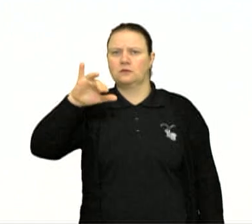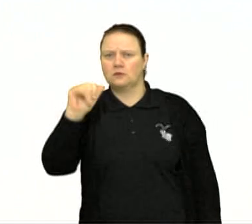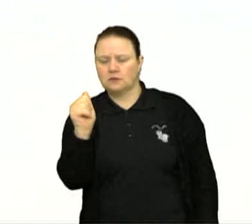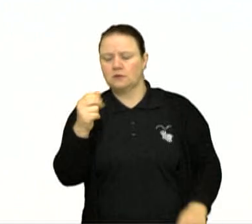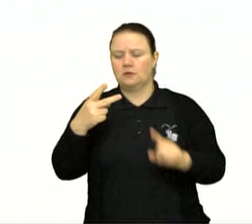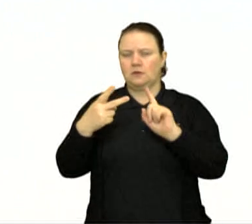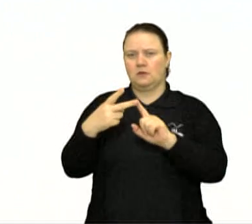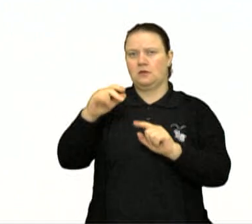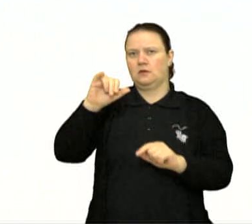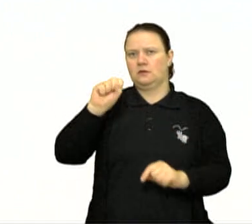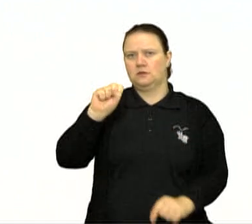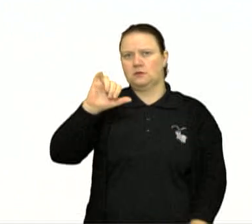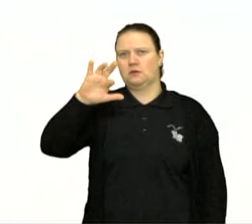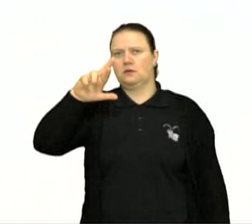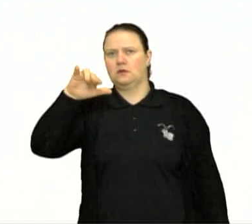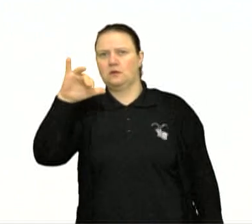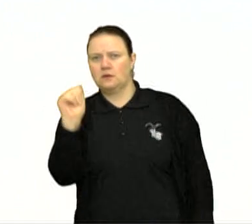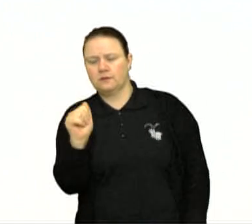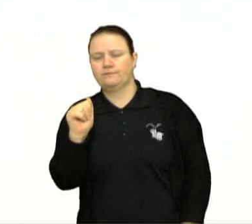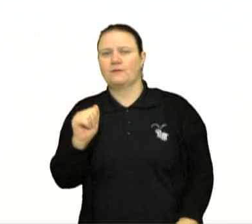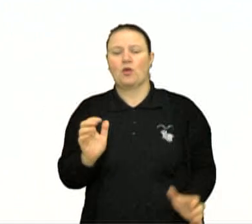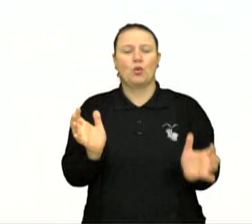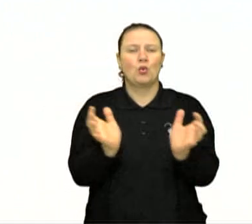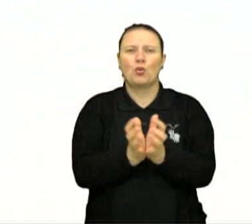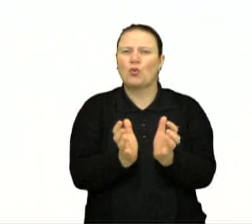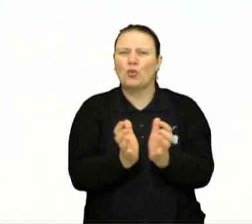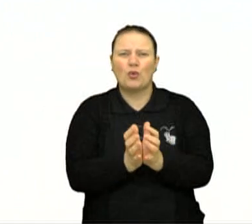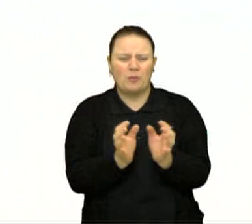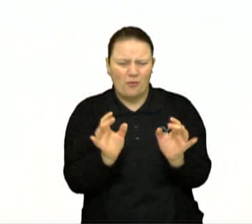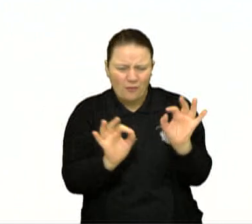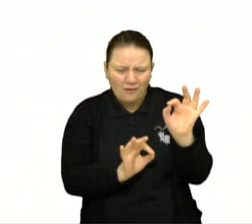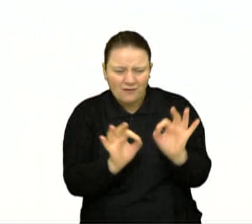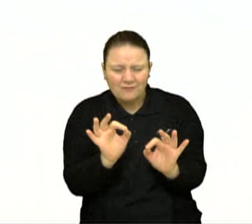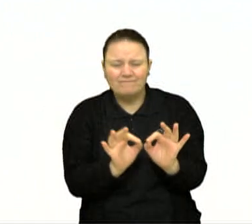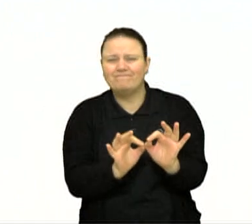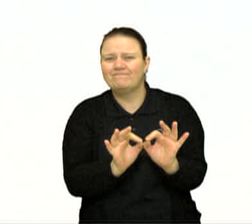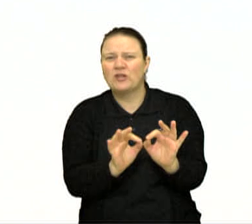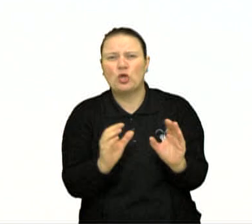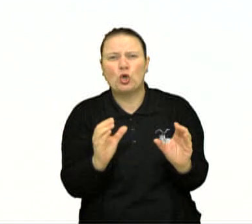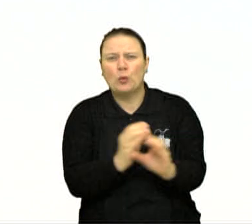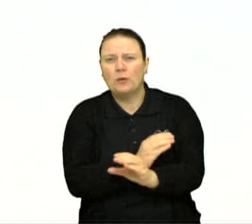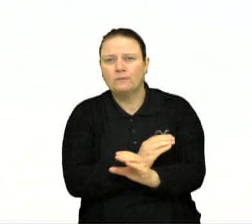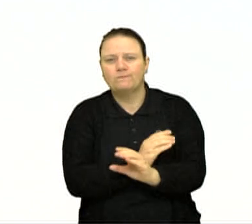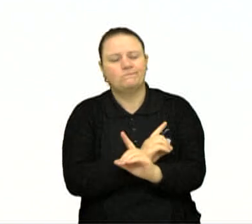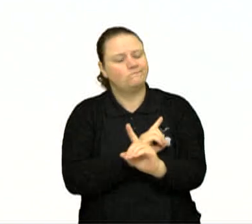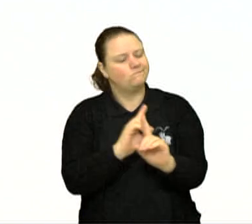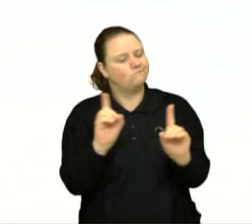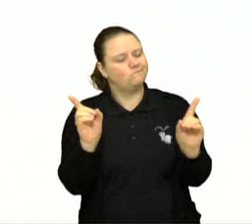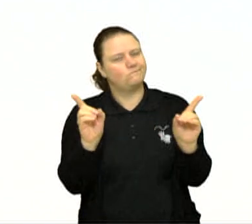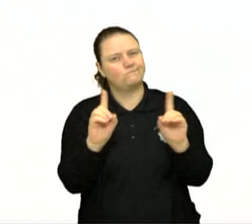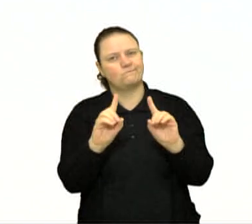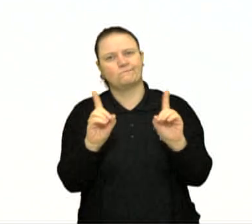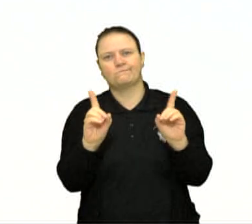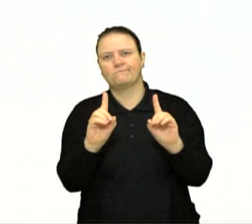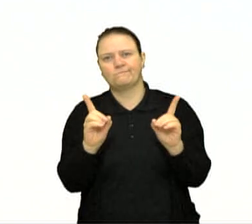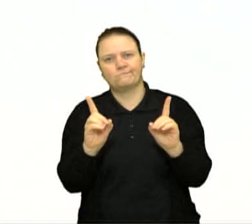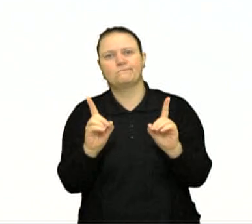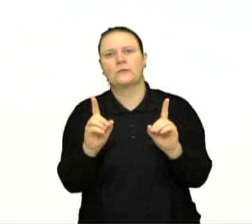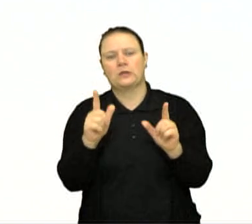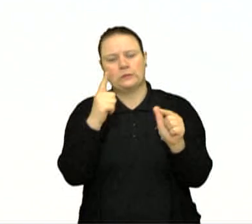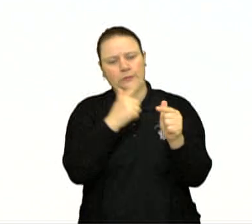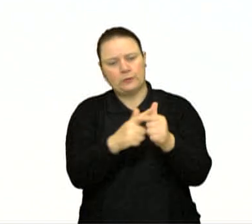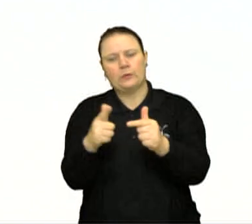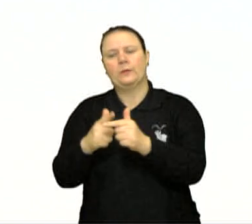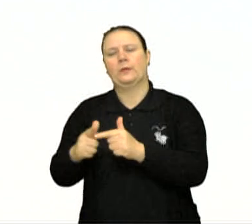claro, fazem com que o grupo não seja totalmente organizado em termos de objetivo comum. E, logicamente, tenham muitos